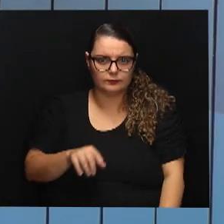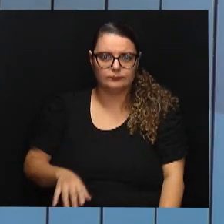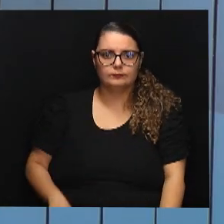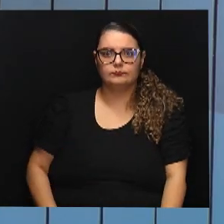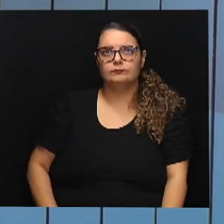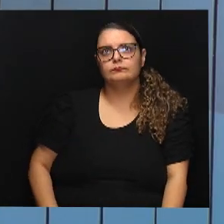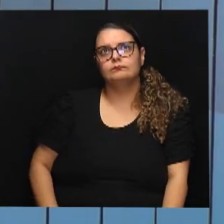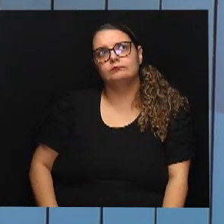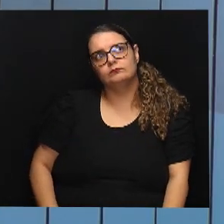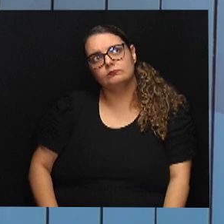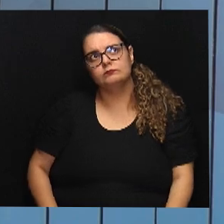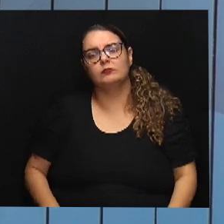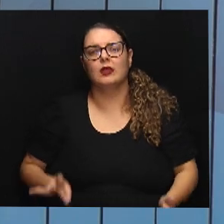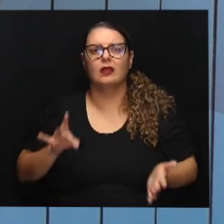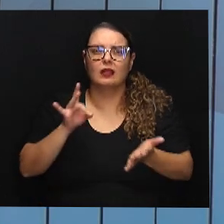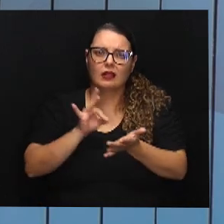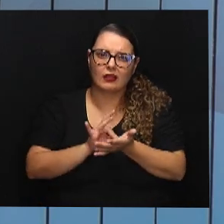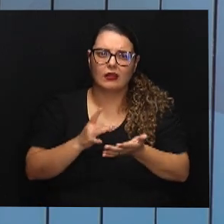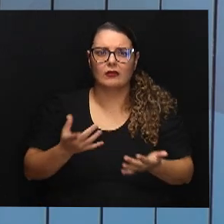questão genética?